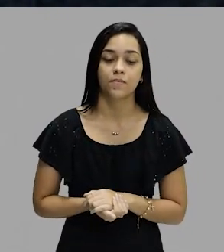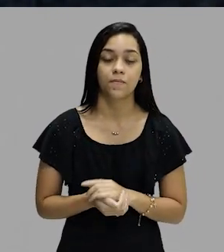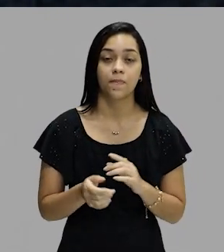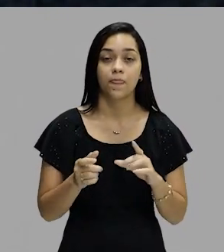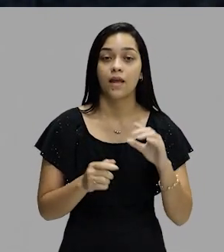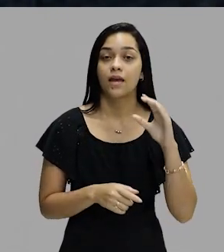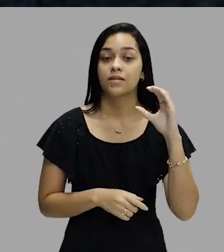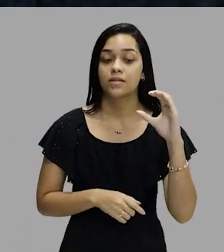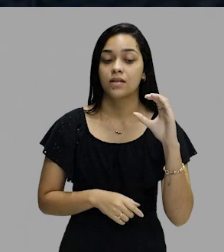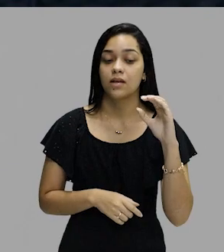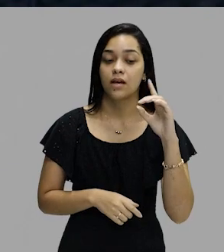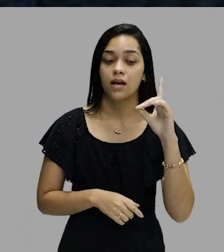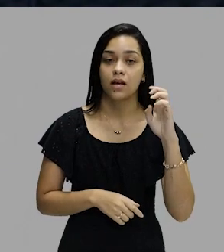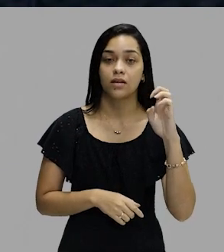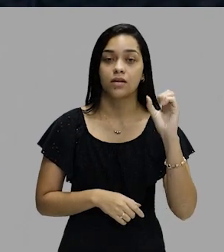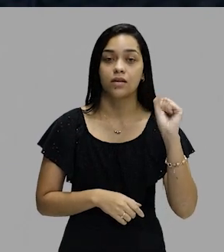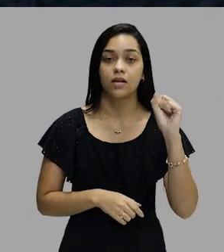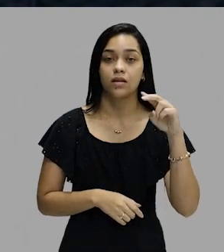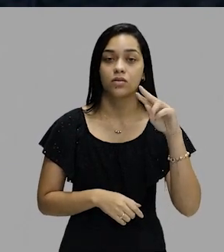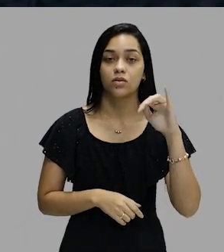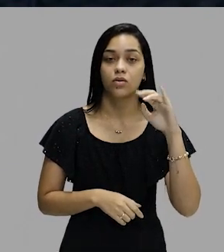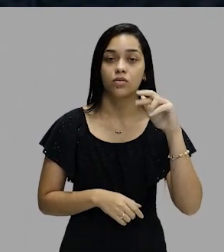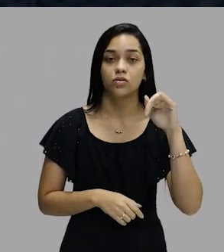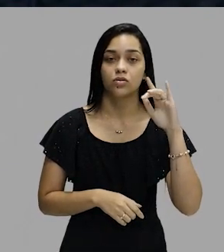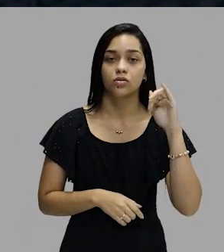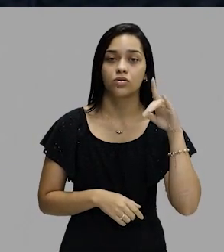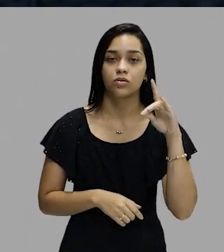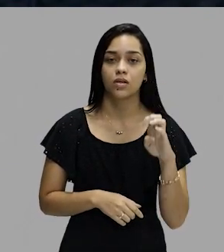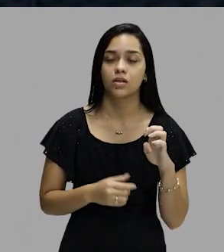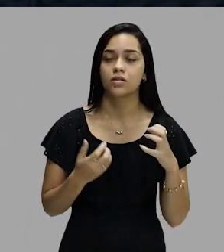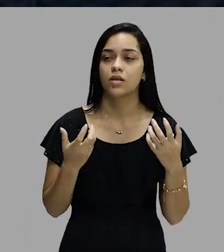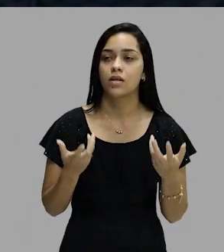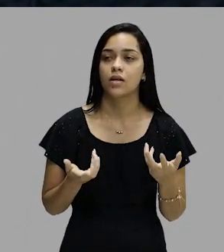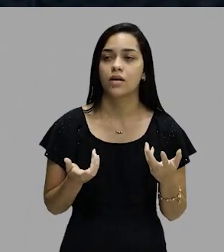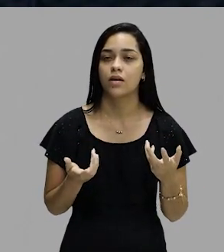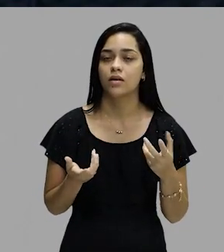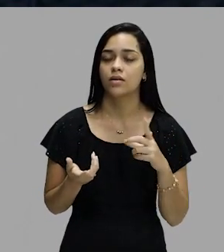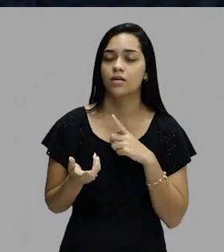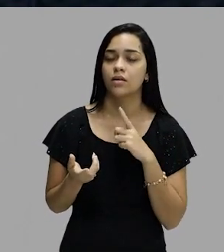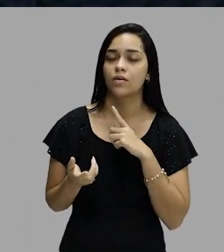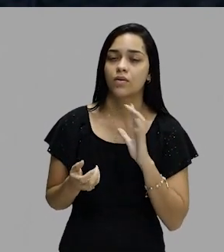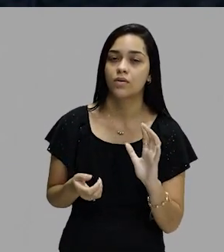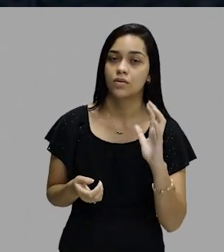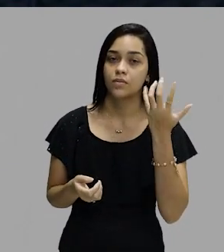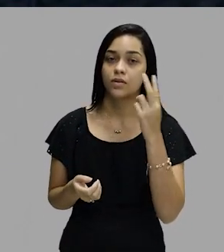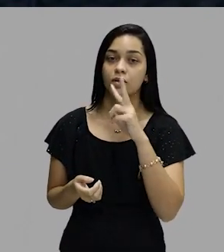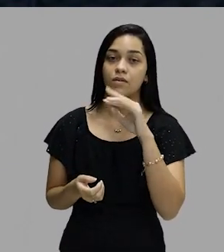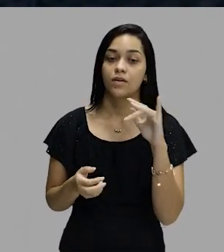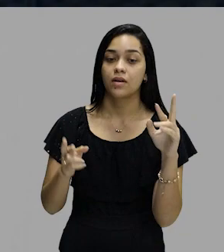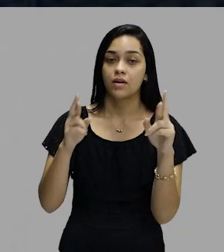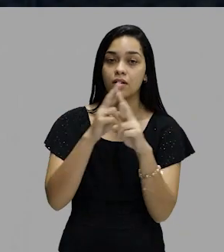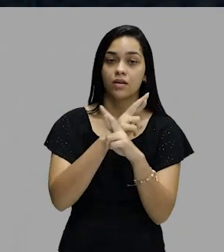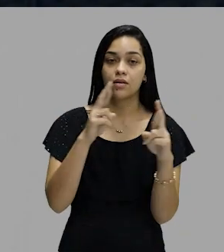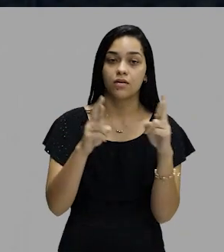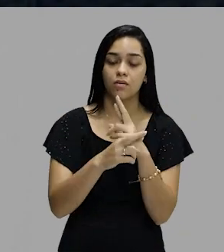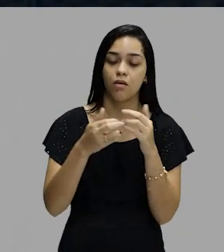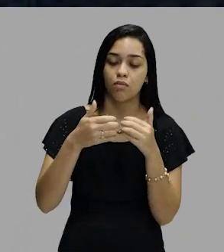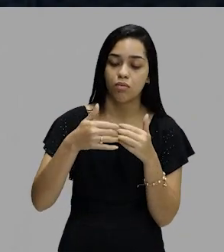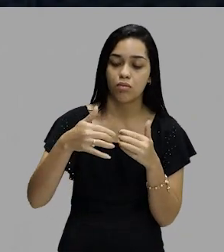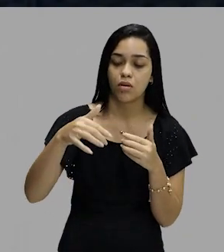Descontinuidade. Essa descontinuidade é mais uma situação que vai relacionar o